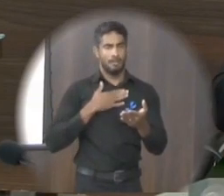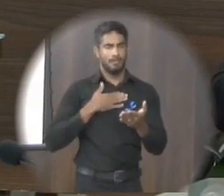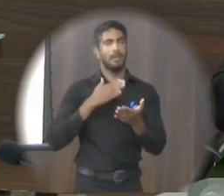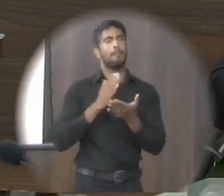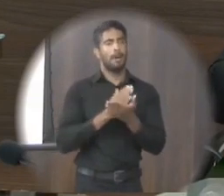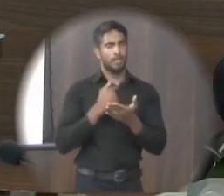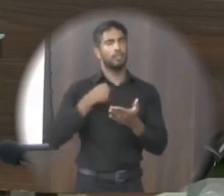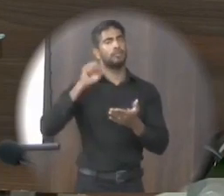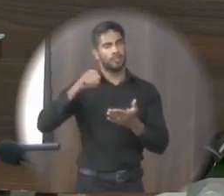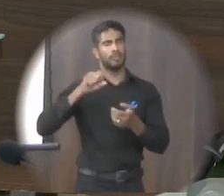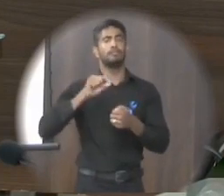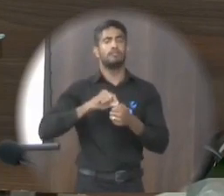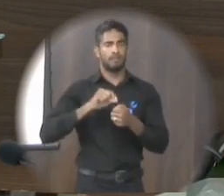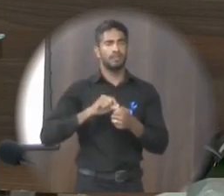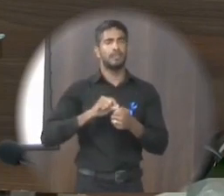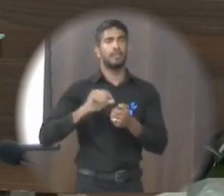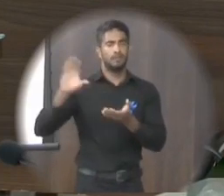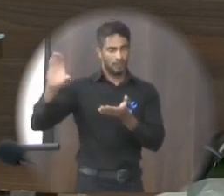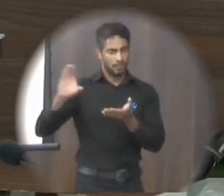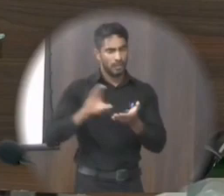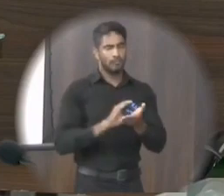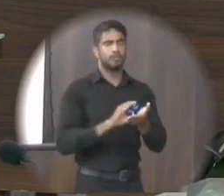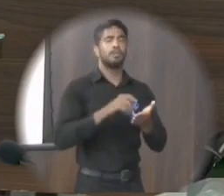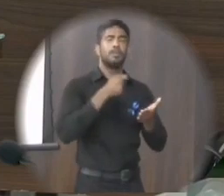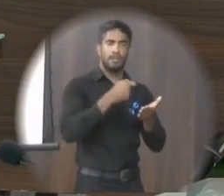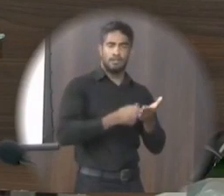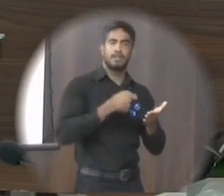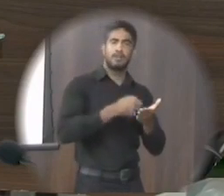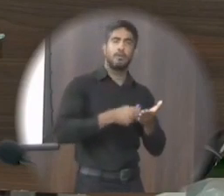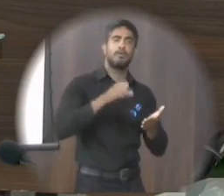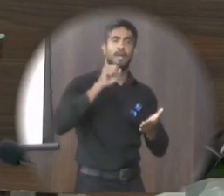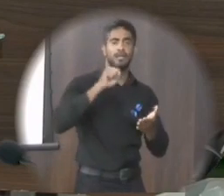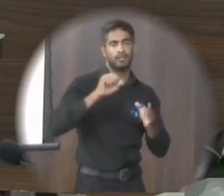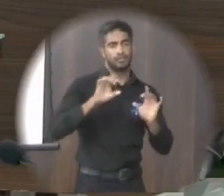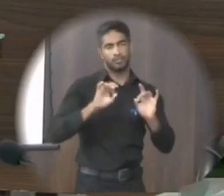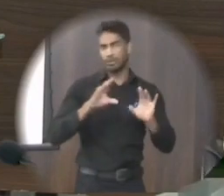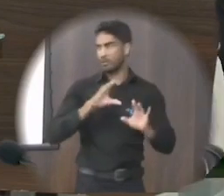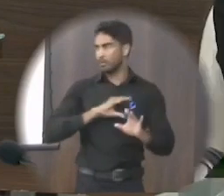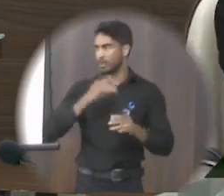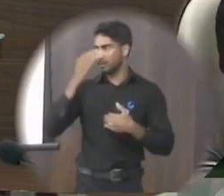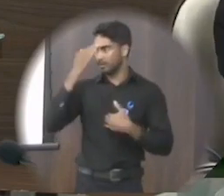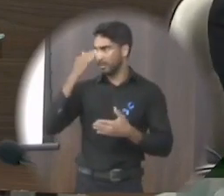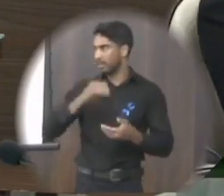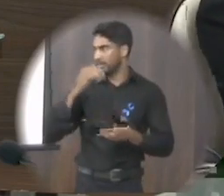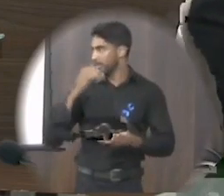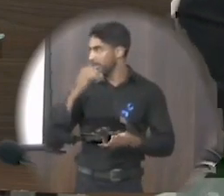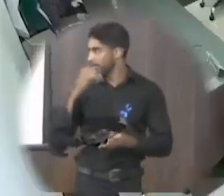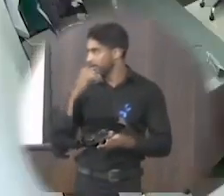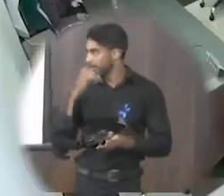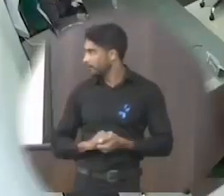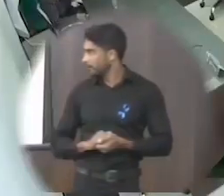vou fazer, eu vou colocar, e vai ser cobrada. Viu? Só isso, colega. Muito obrigado.